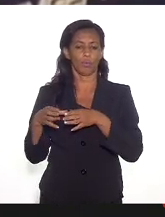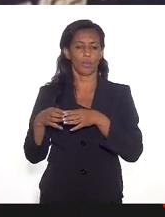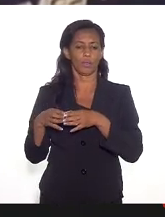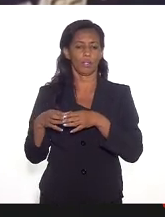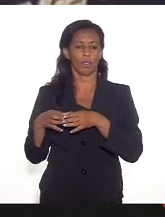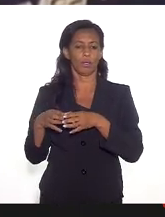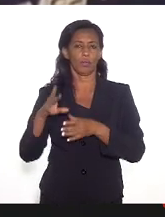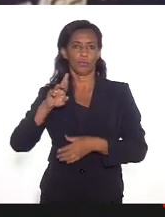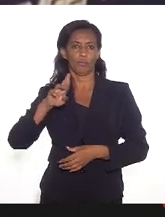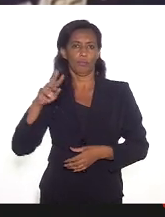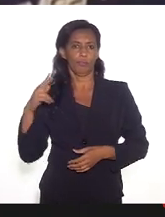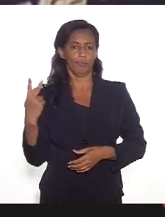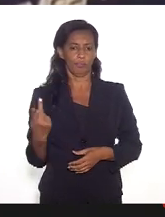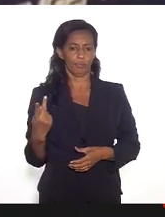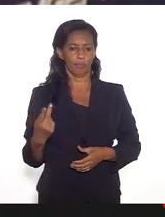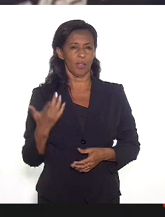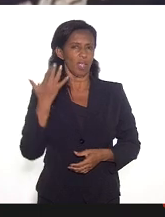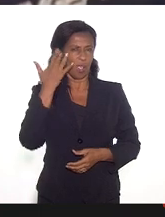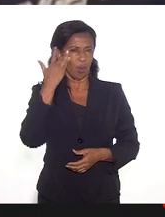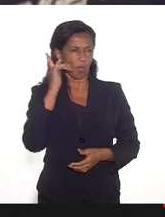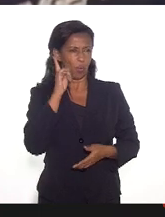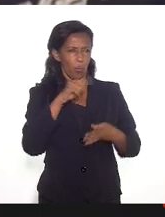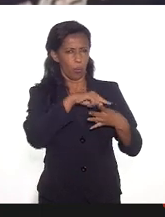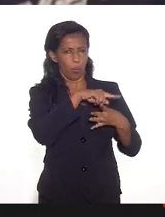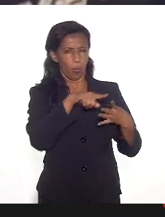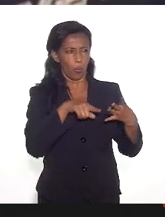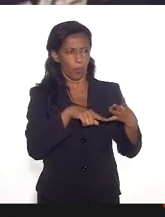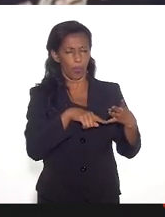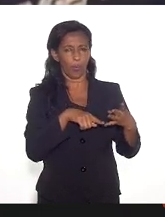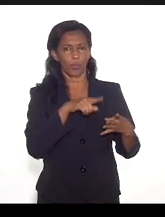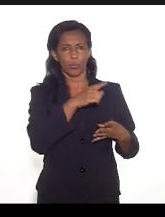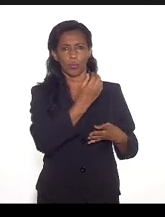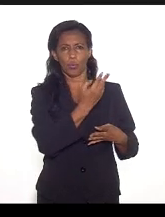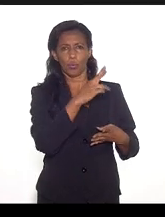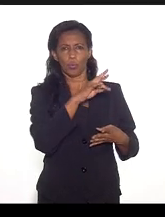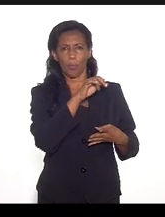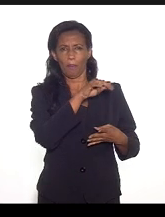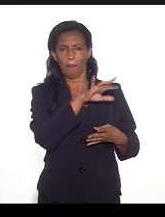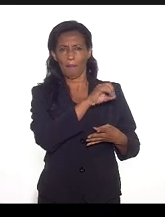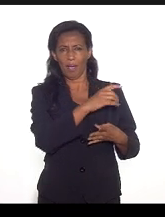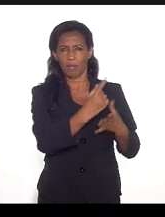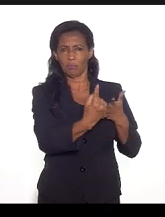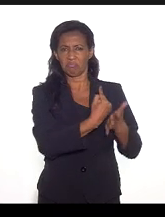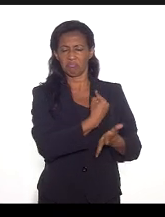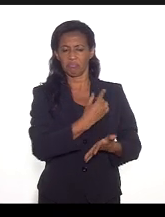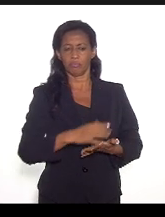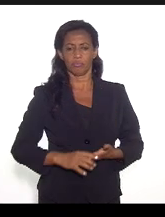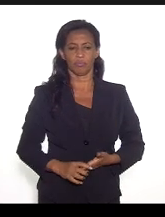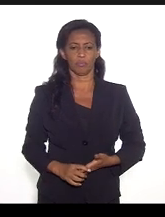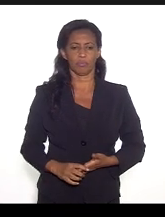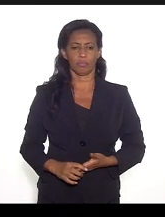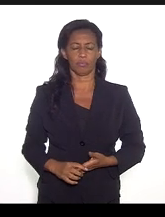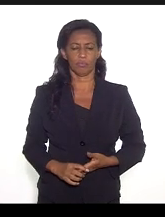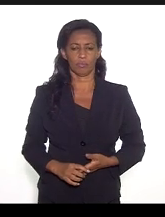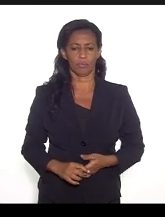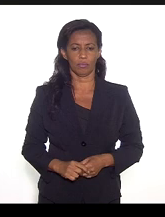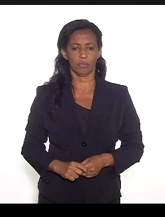Interministerial de Recursos do Mar. Eu acho que eu abordei os quatro pontos que o Dr. Mário Osório colocou. Não sei se omiti alguma